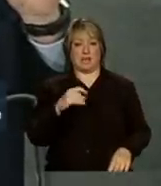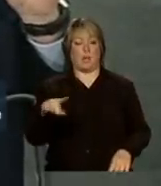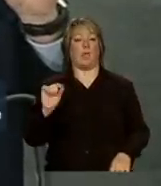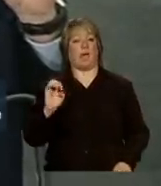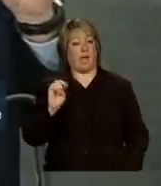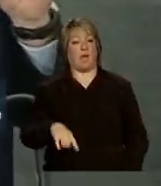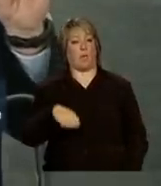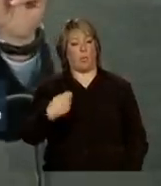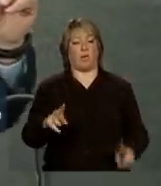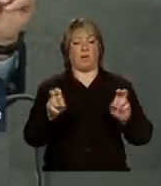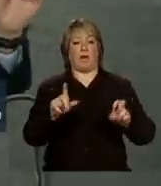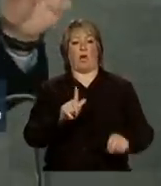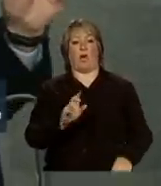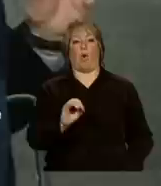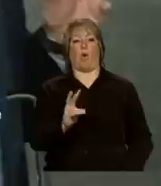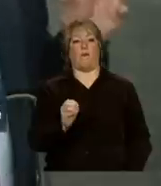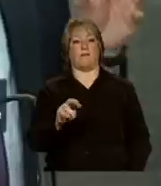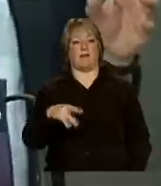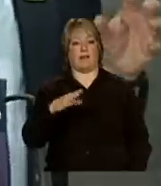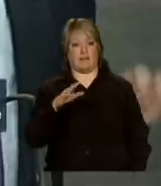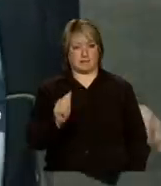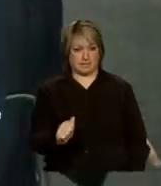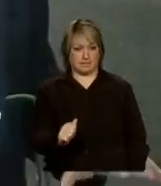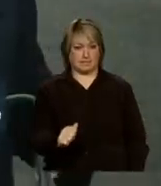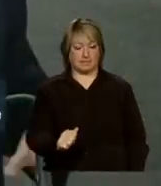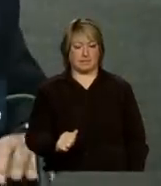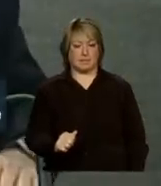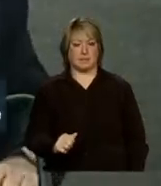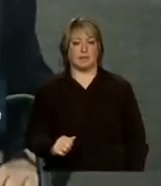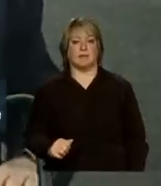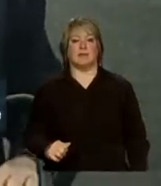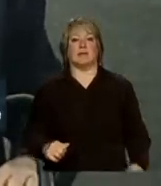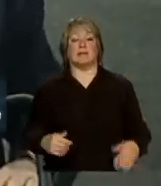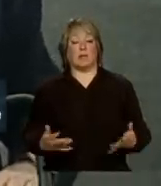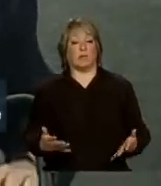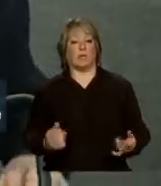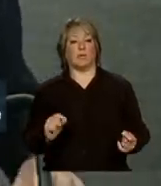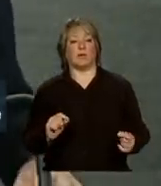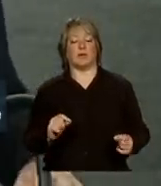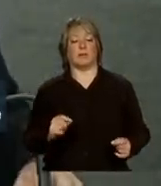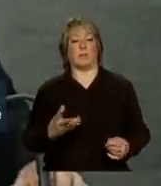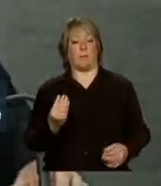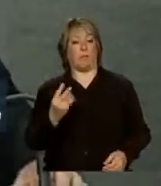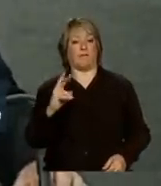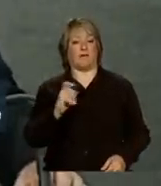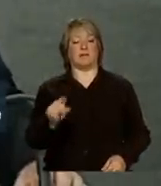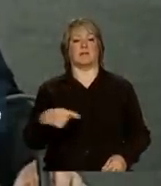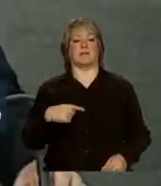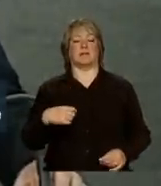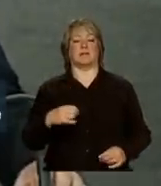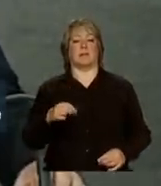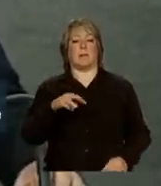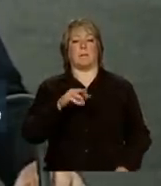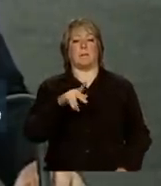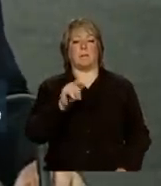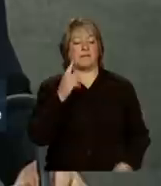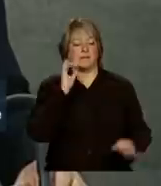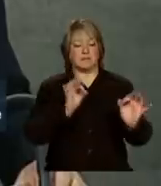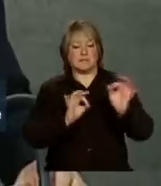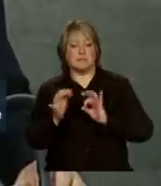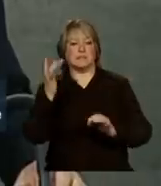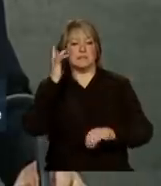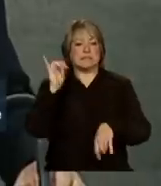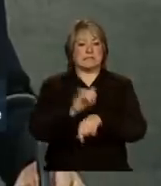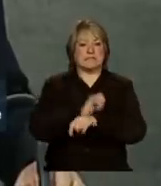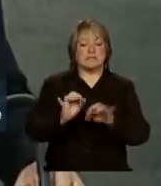governança e muitas vezes né por isso que o mapa estratégico hoje usado muito nas ferramentas